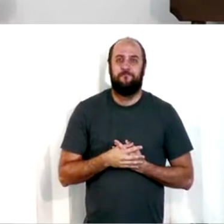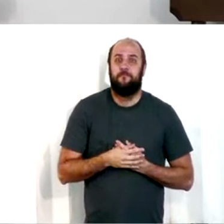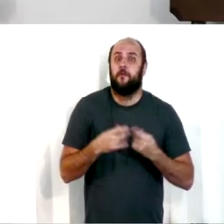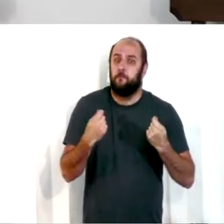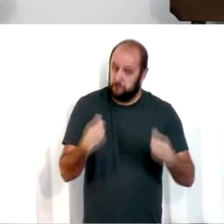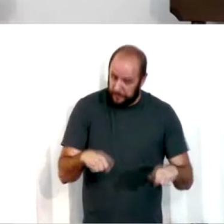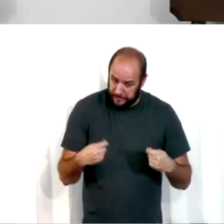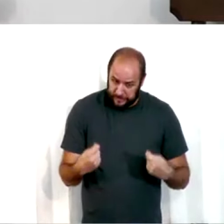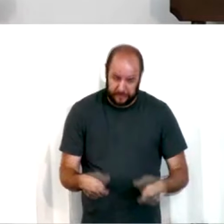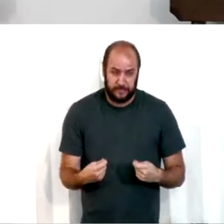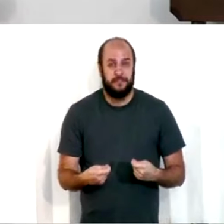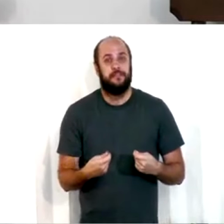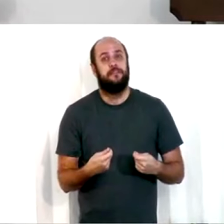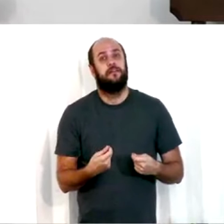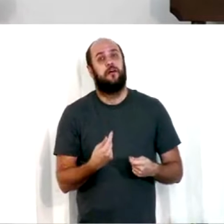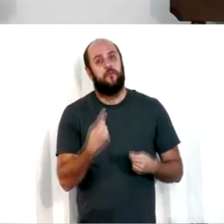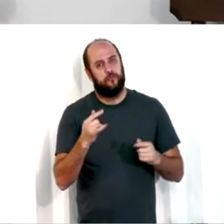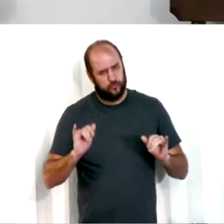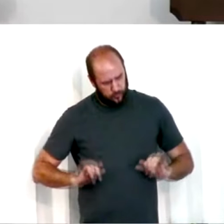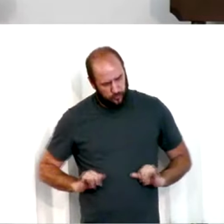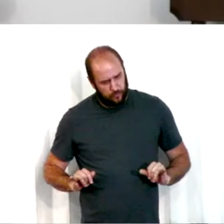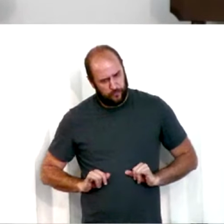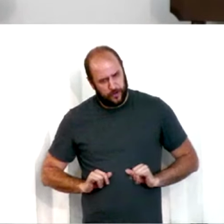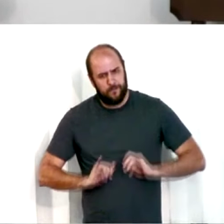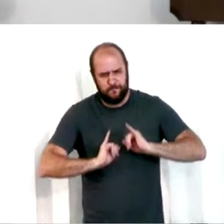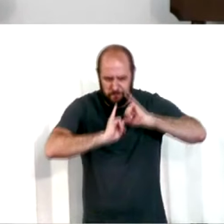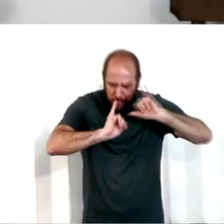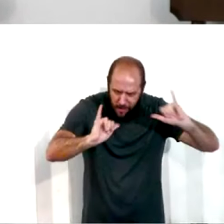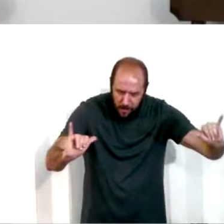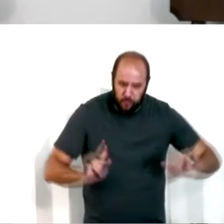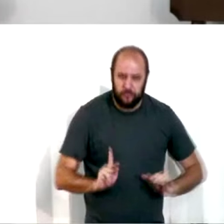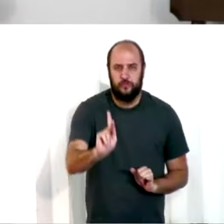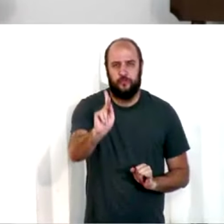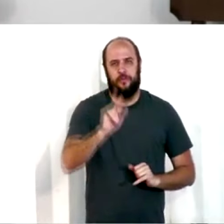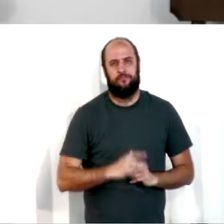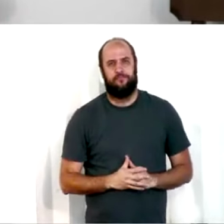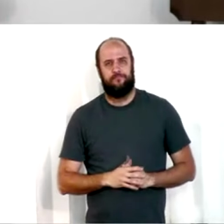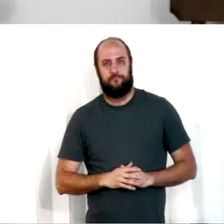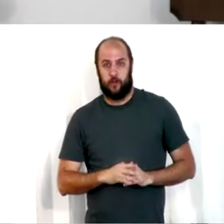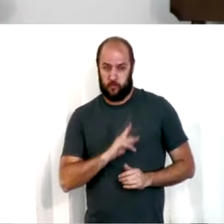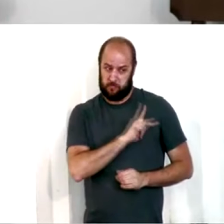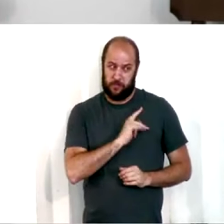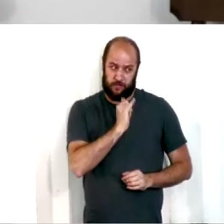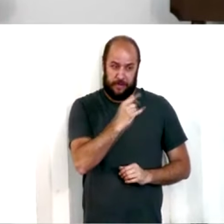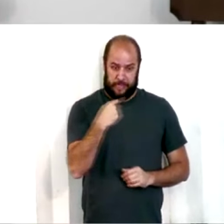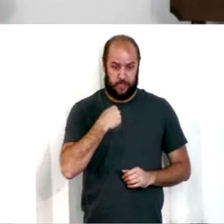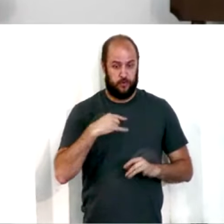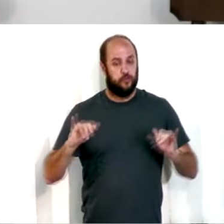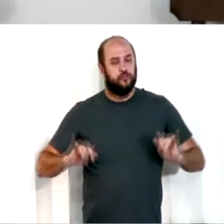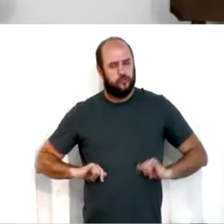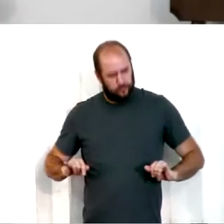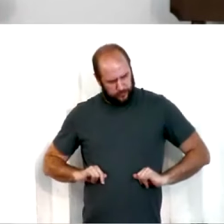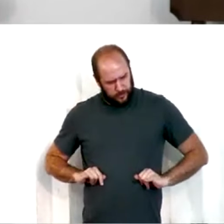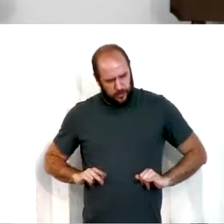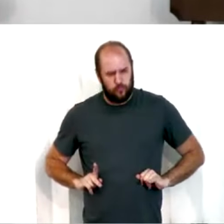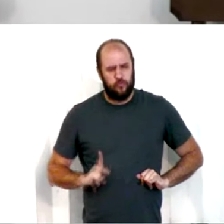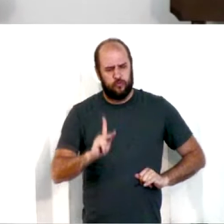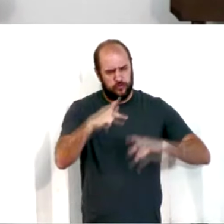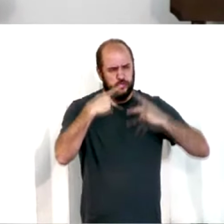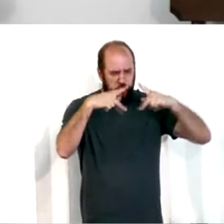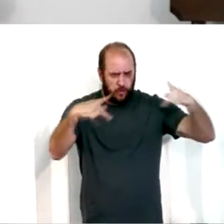alguém precisa sofrer. E Paulo está dizendo: quem sofre sou eu. Sou eu que